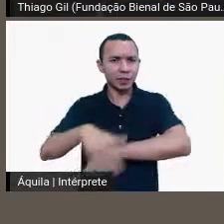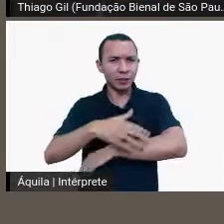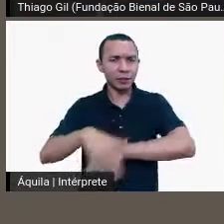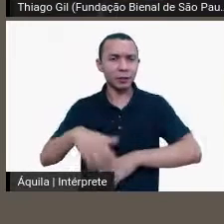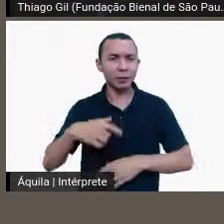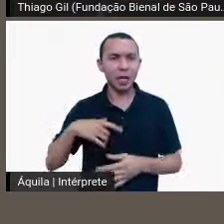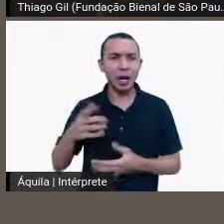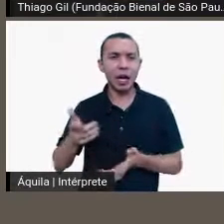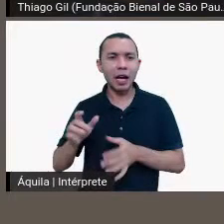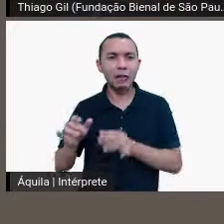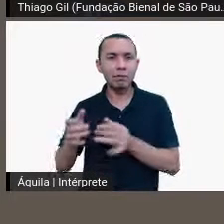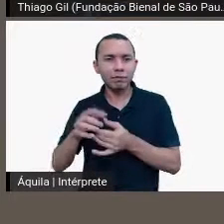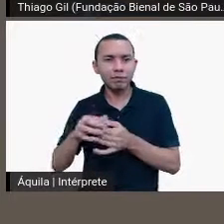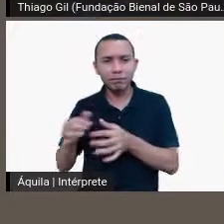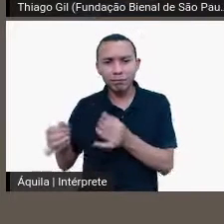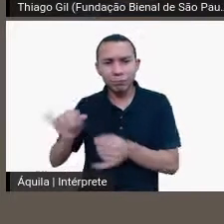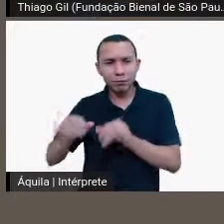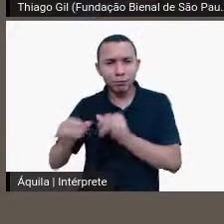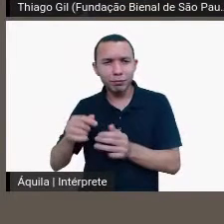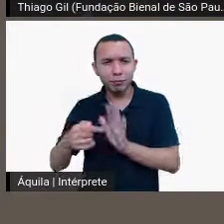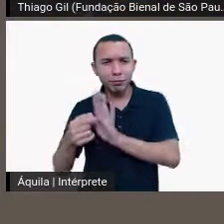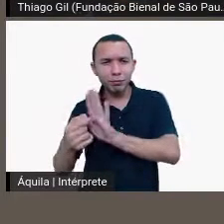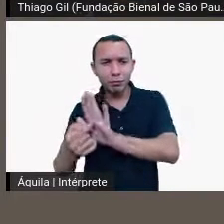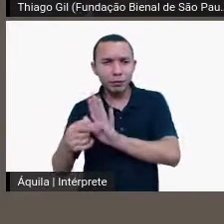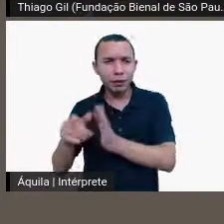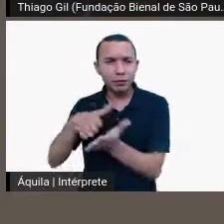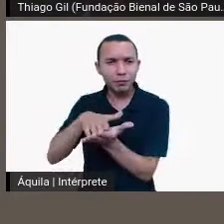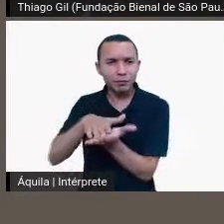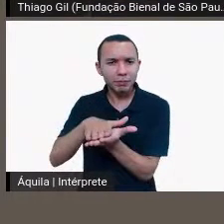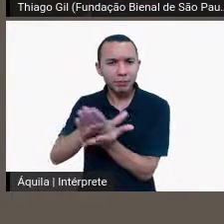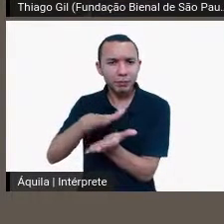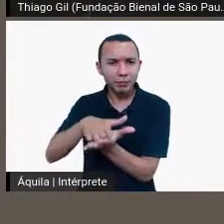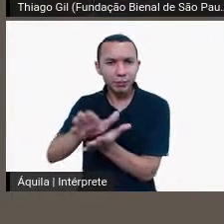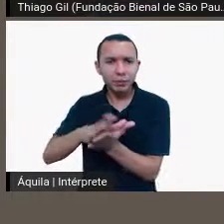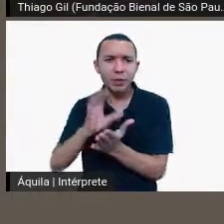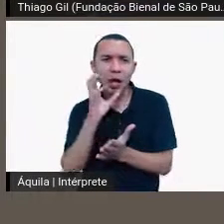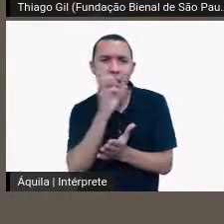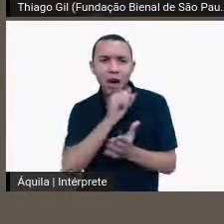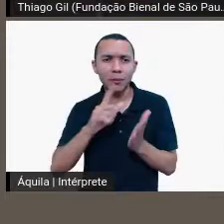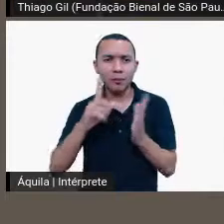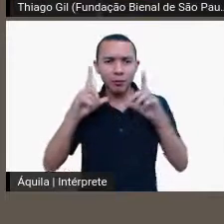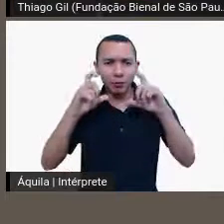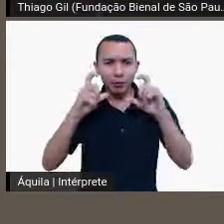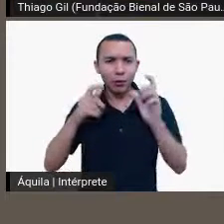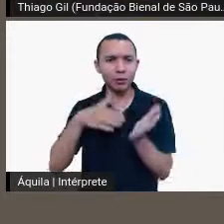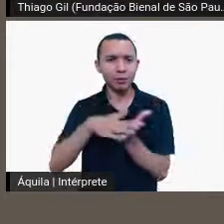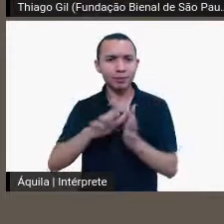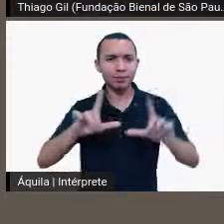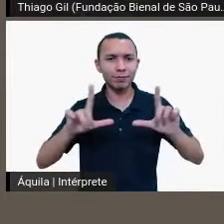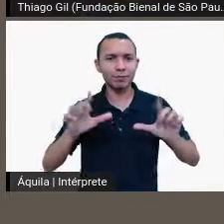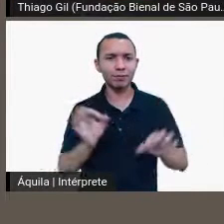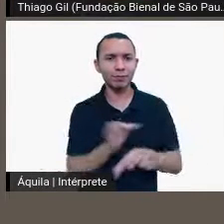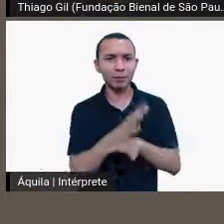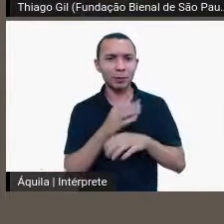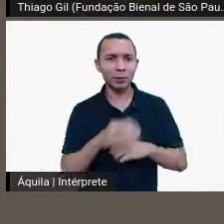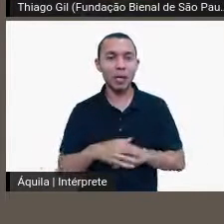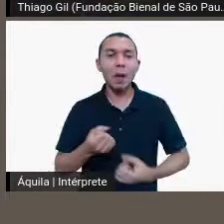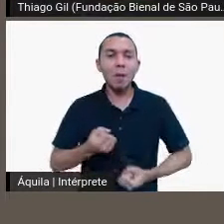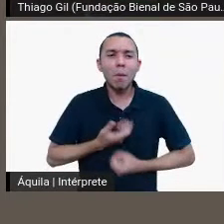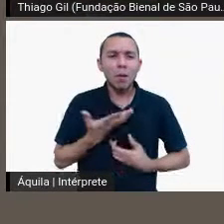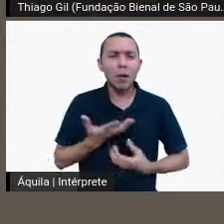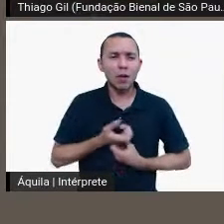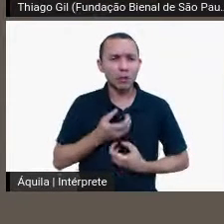que permitia a revelação da imagem ali em pouco tempo. Mas eu acredito que o poema é mais do que apenas